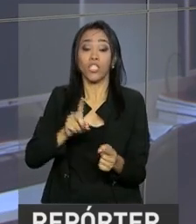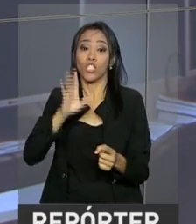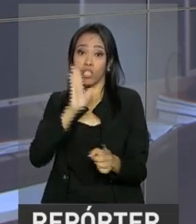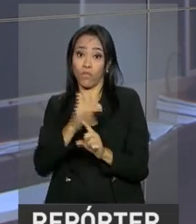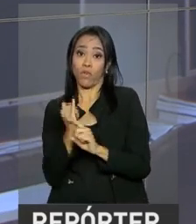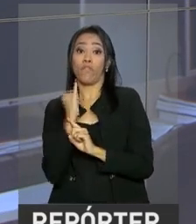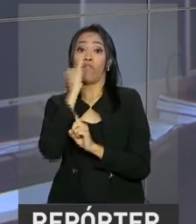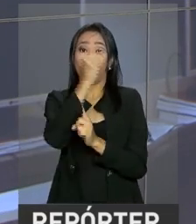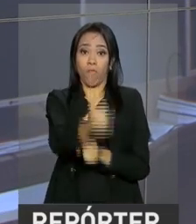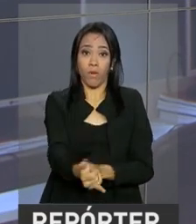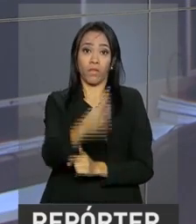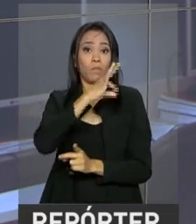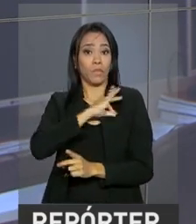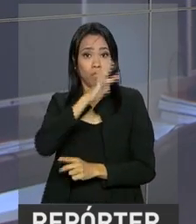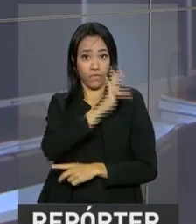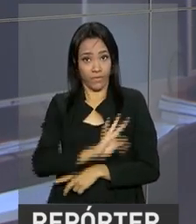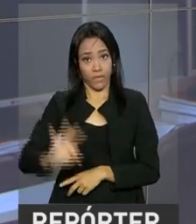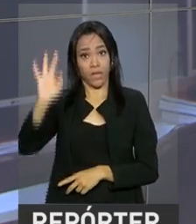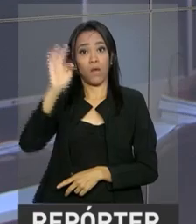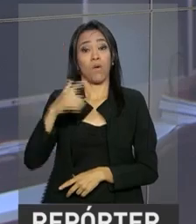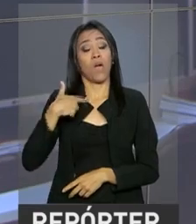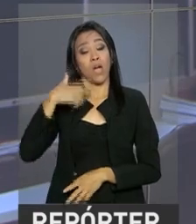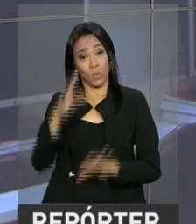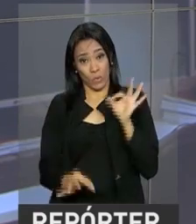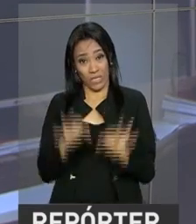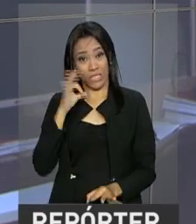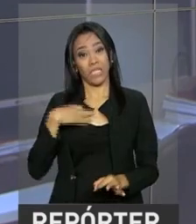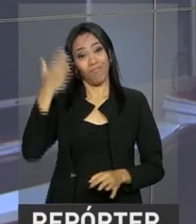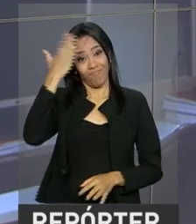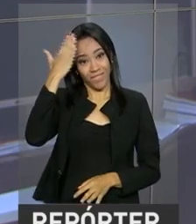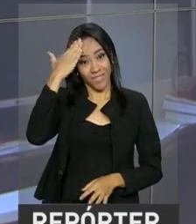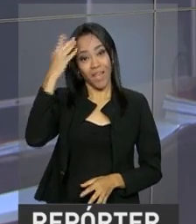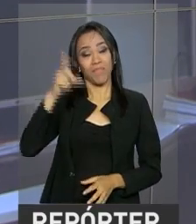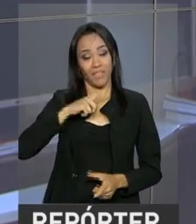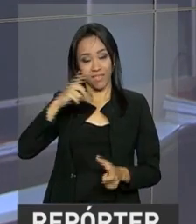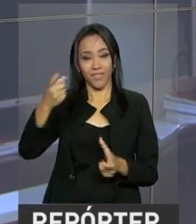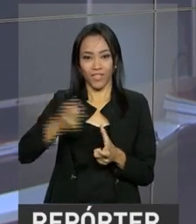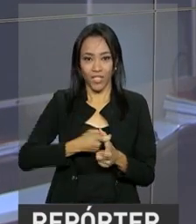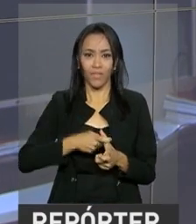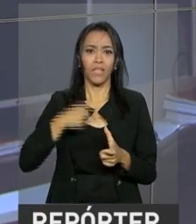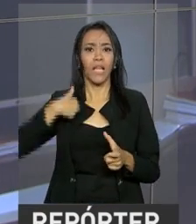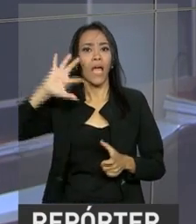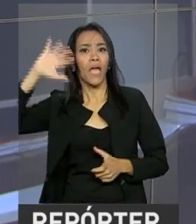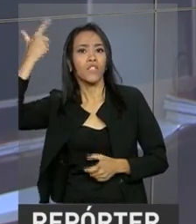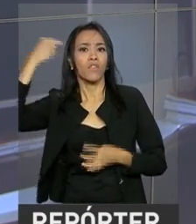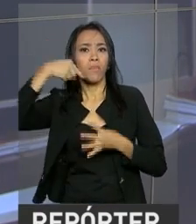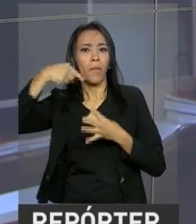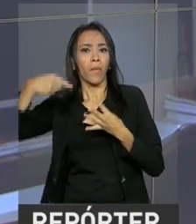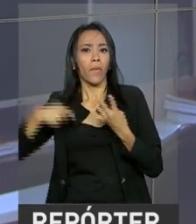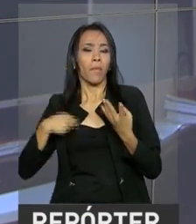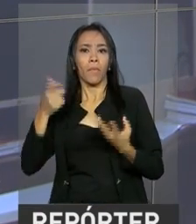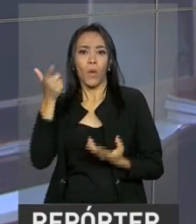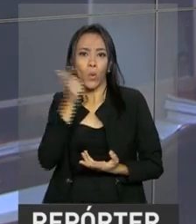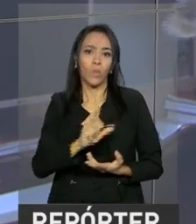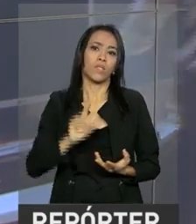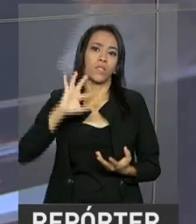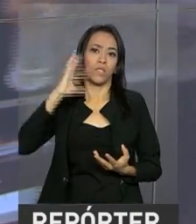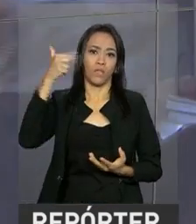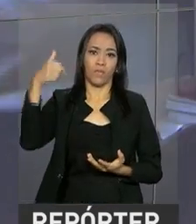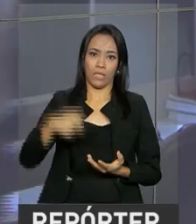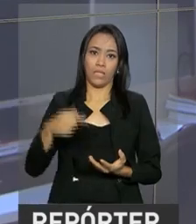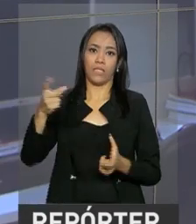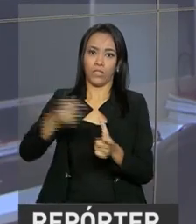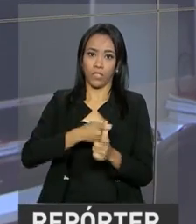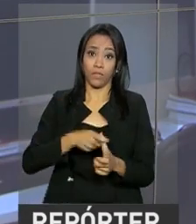Justiça reconhece a dívida e afirma que vem se esforçando para saná-la a nota diz ainda que já foram repassados cerca de 8